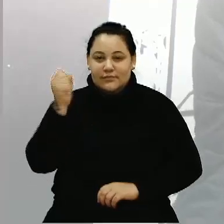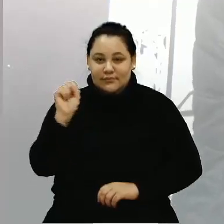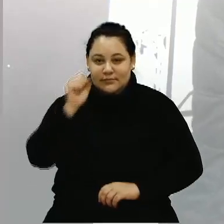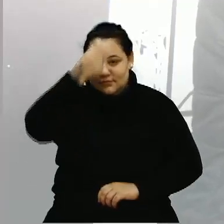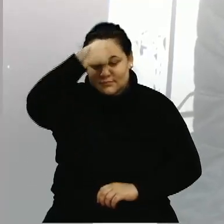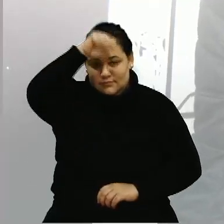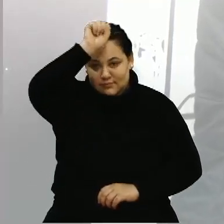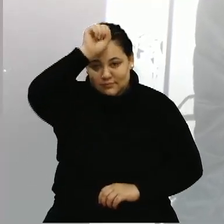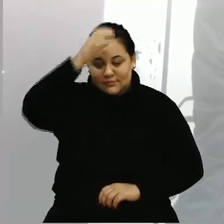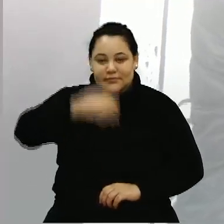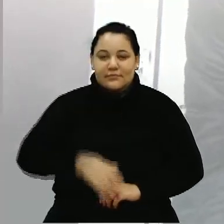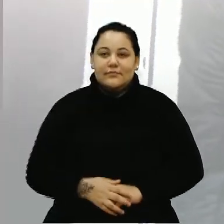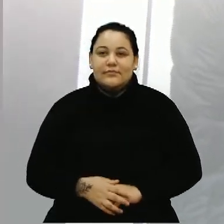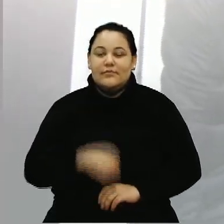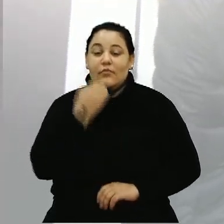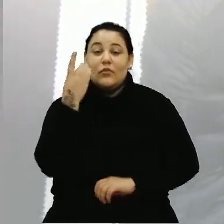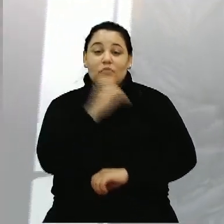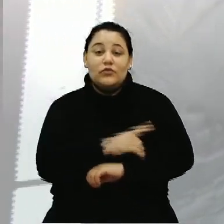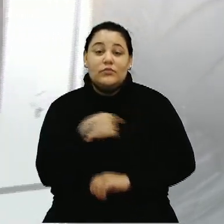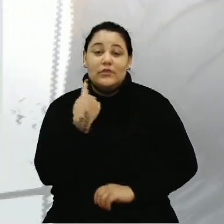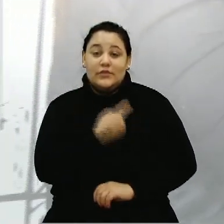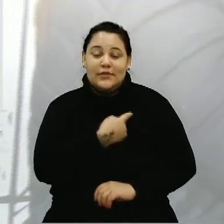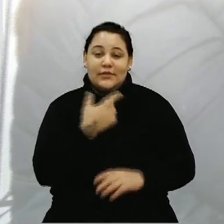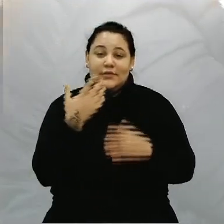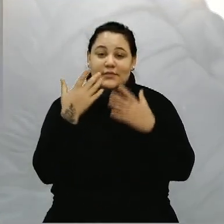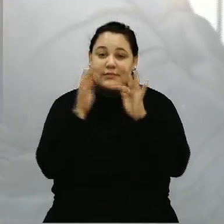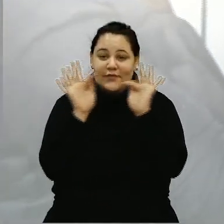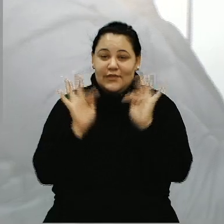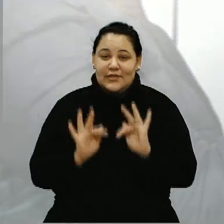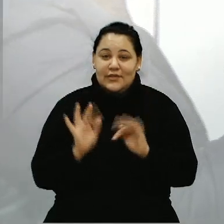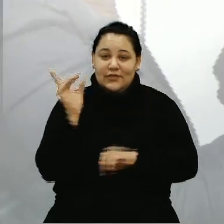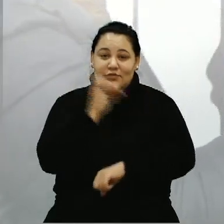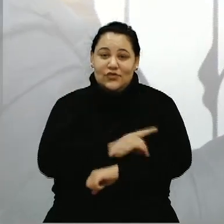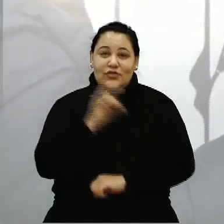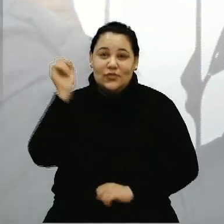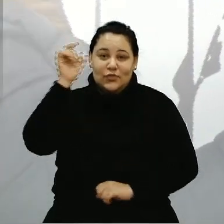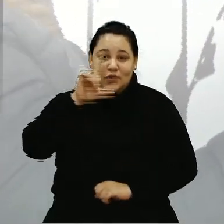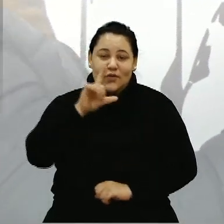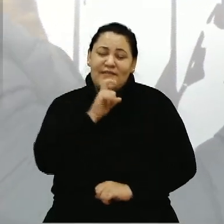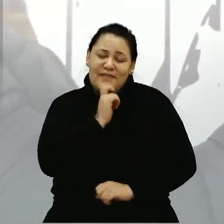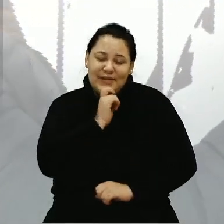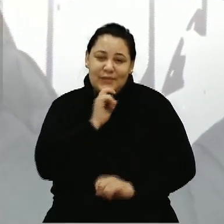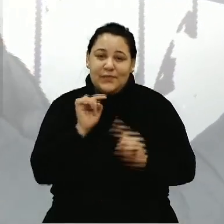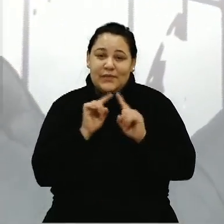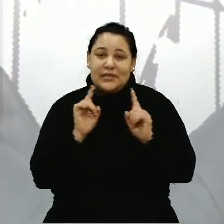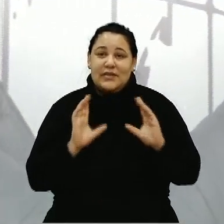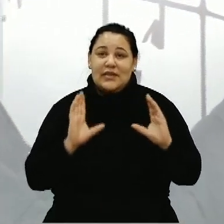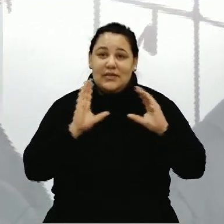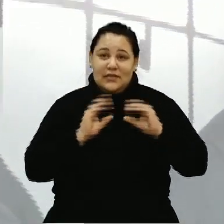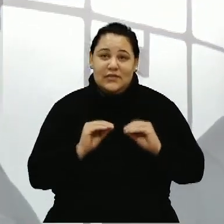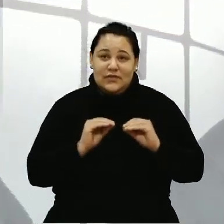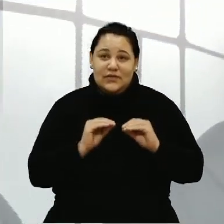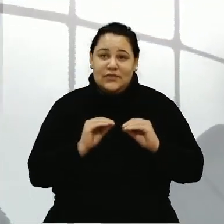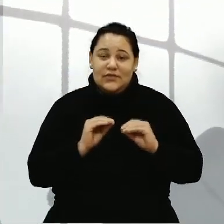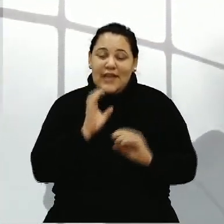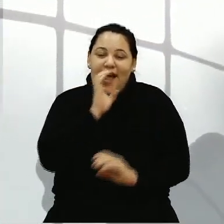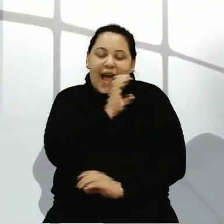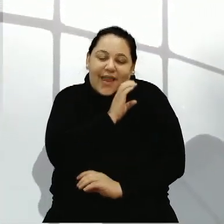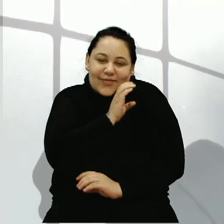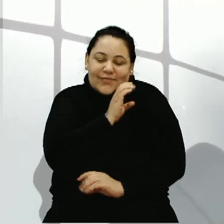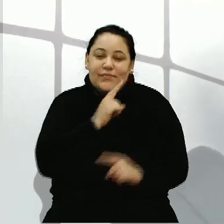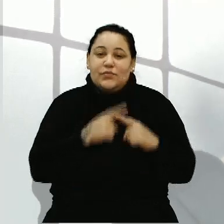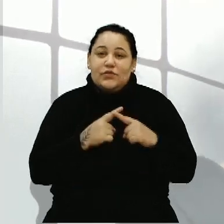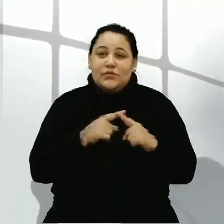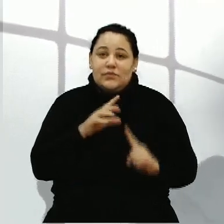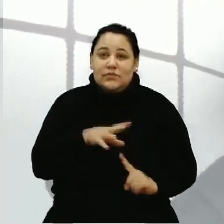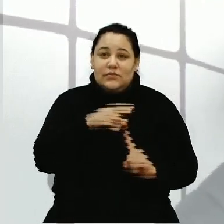dia. Para nós é uma grande alegria. É um dia ensolarado, frio, mas ensolarado, mas a noite vai ser calorosa, né? Principalmente